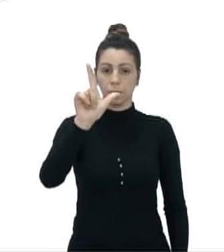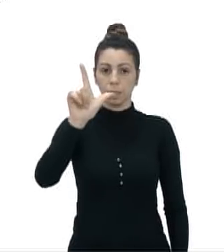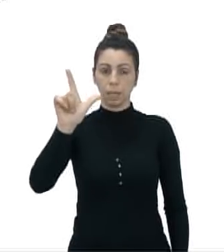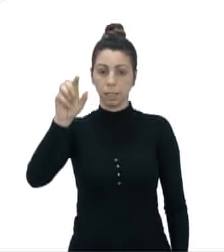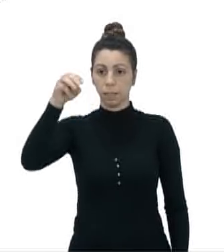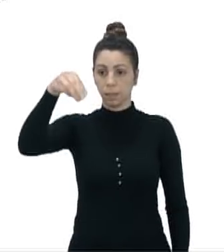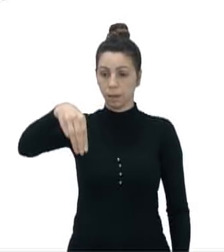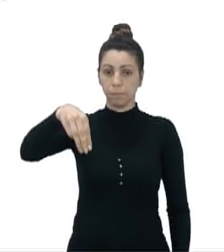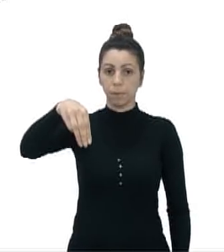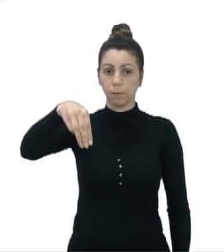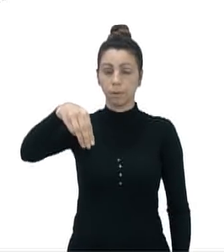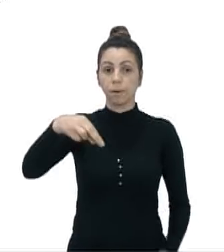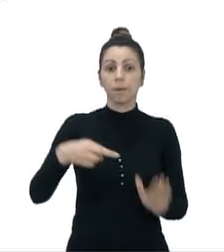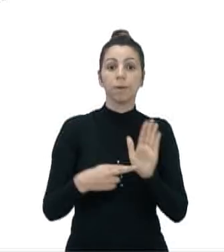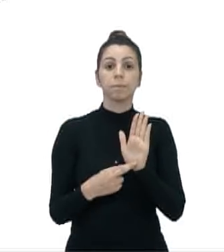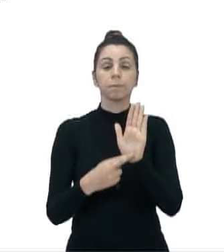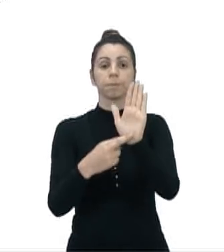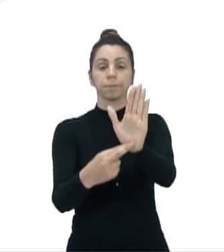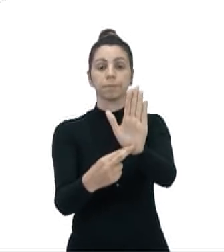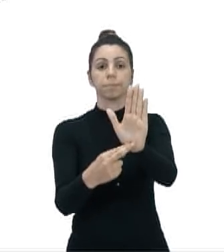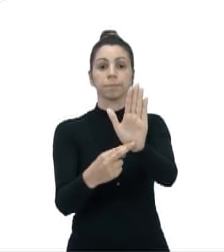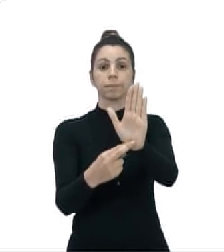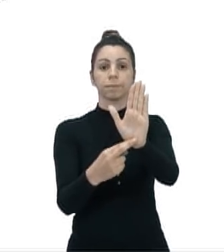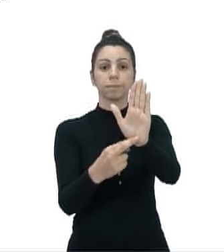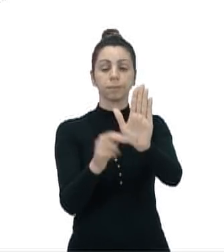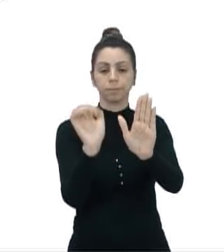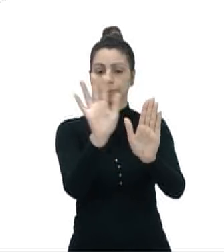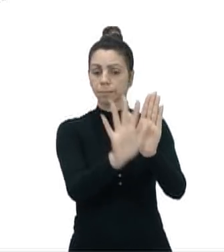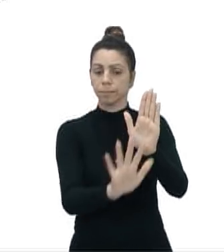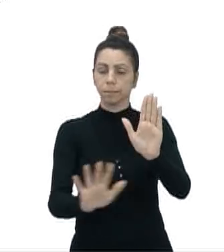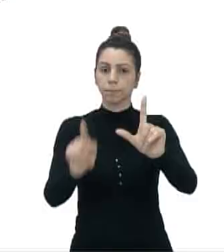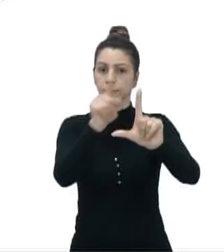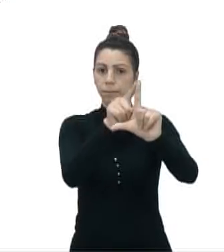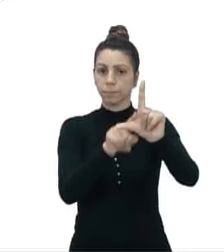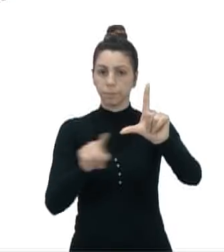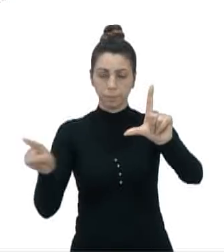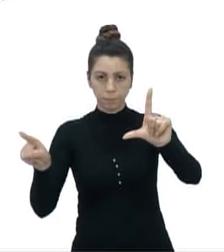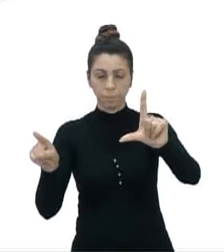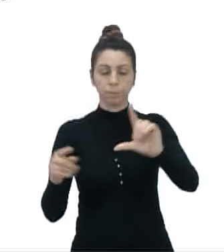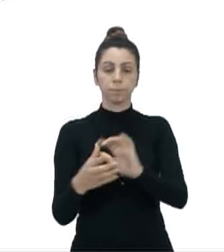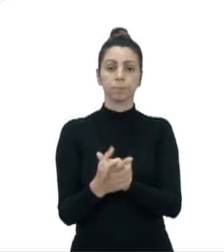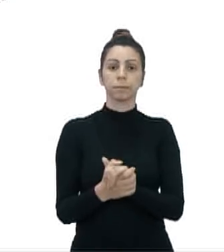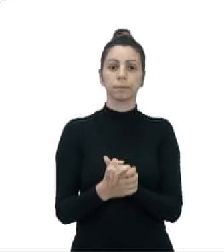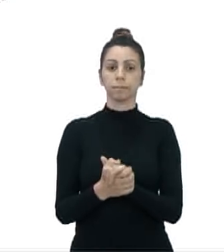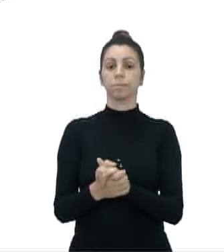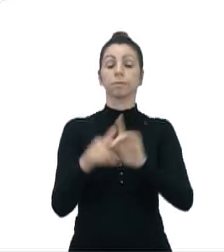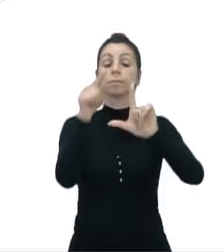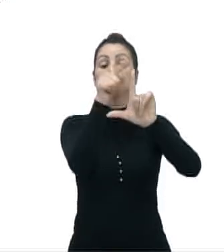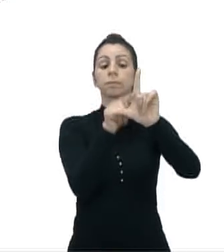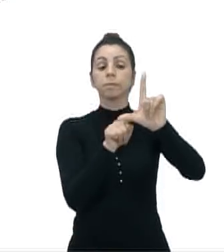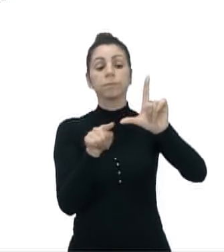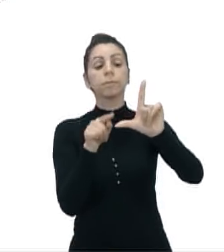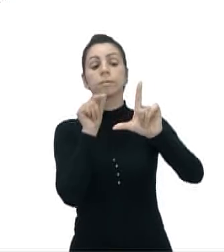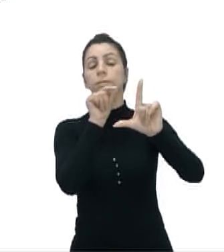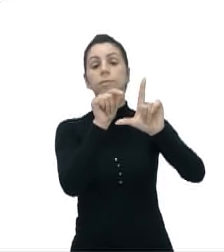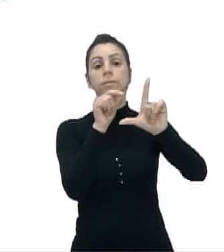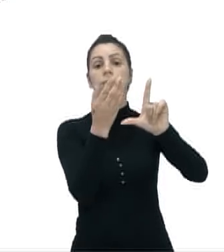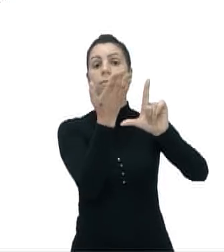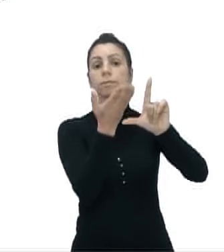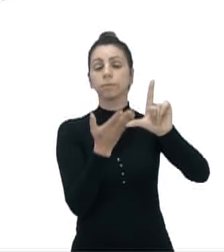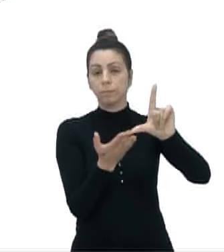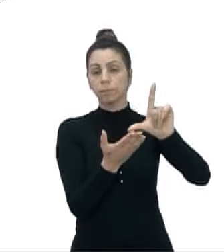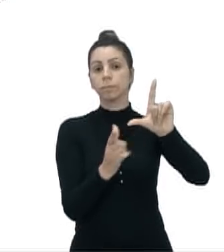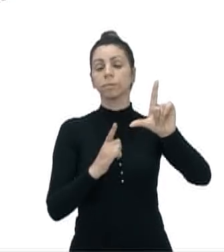e M, apresentado no plano cartesiano abaixo. Qual desses pontos possui